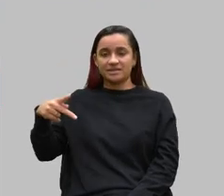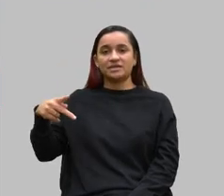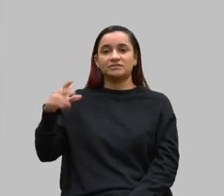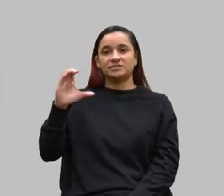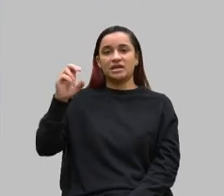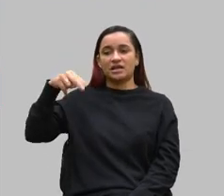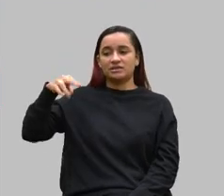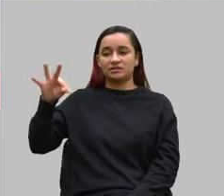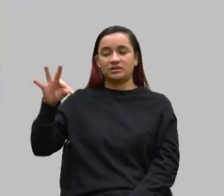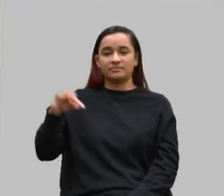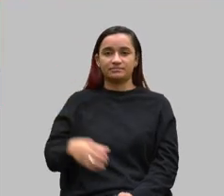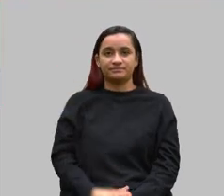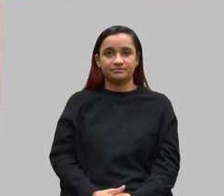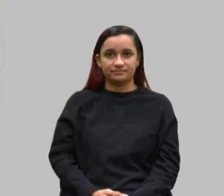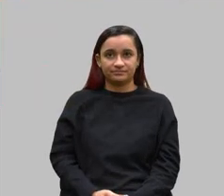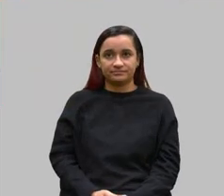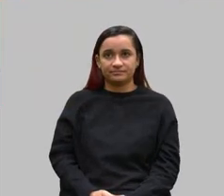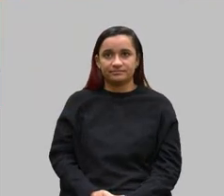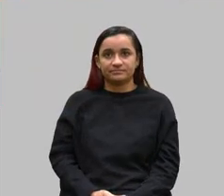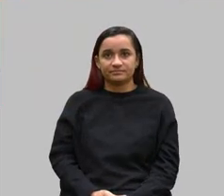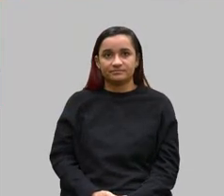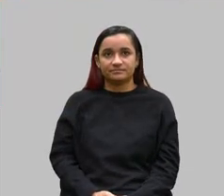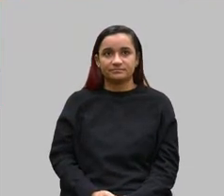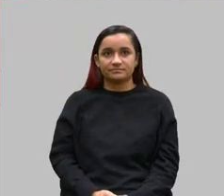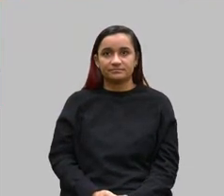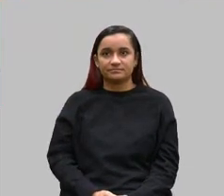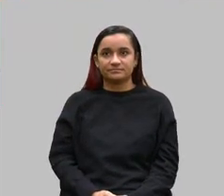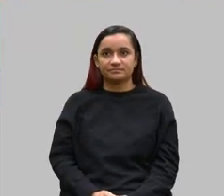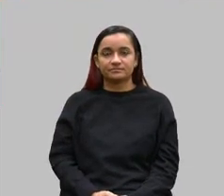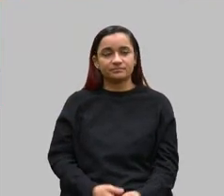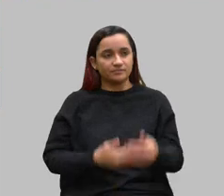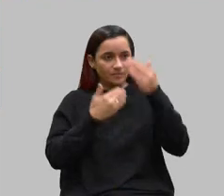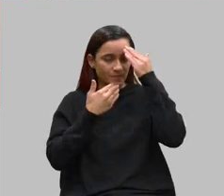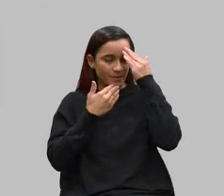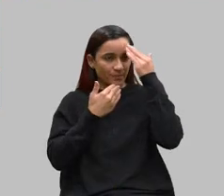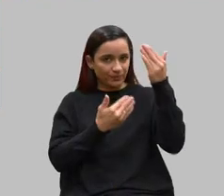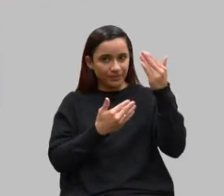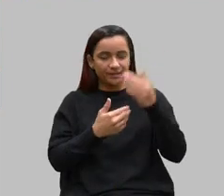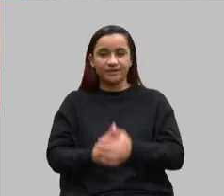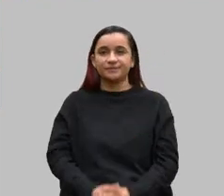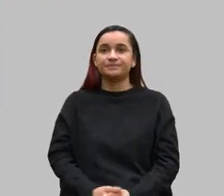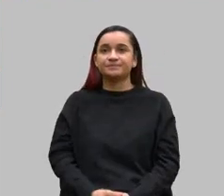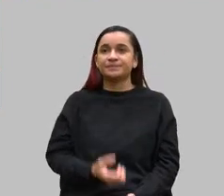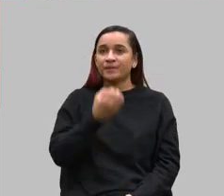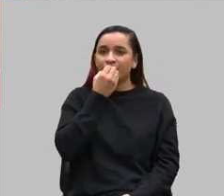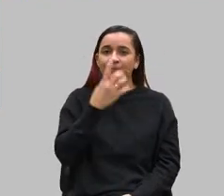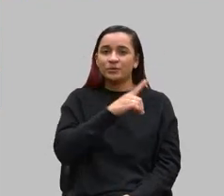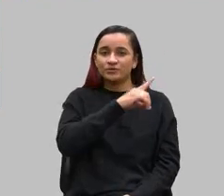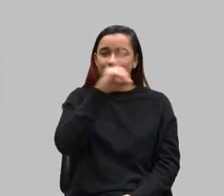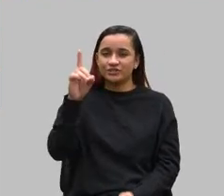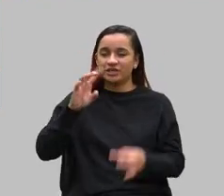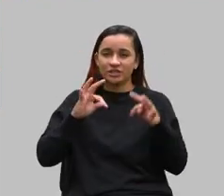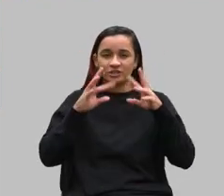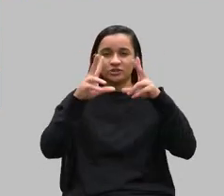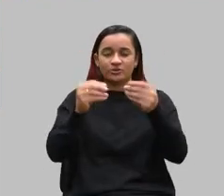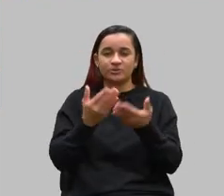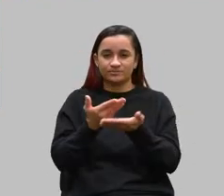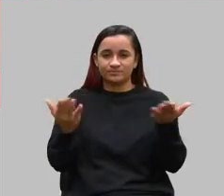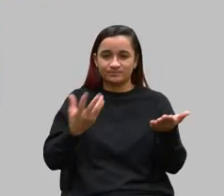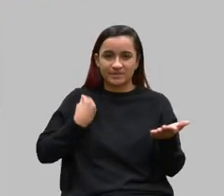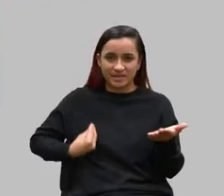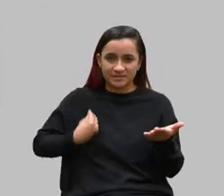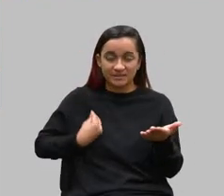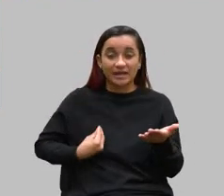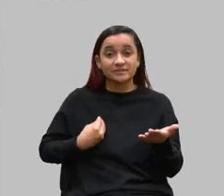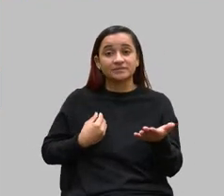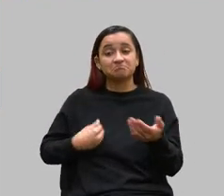do transporte Obrigada Bom dia a todas as pessoas presentes